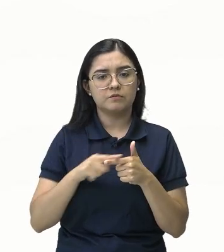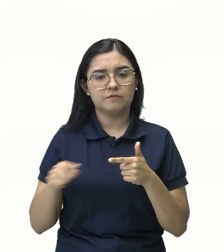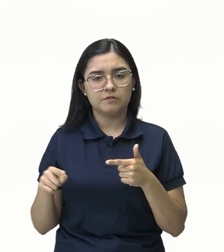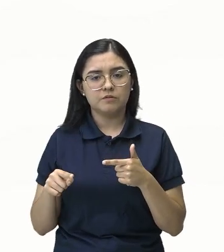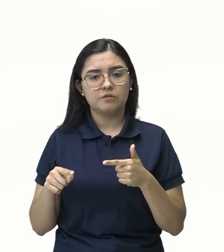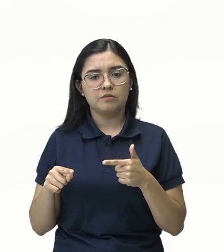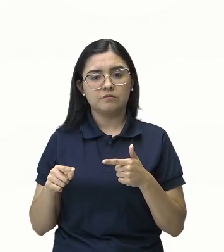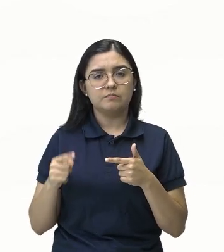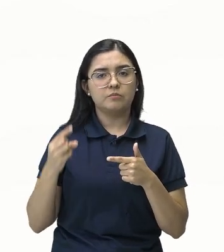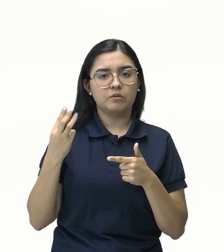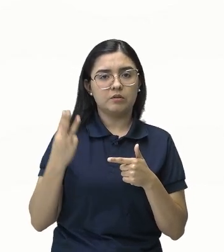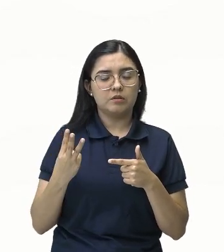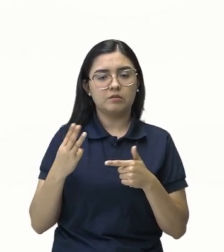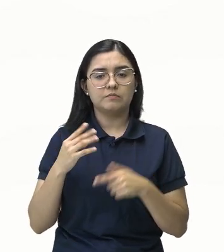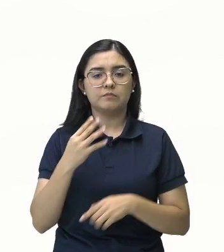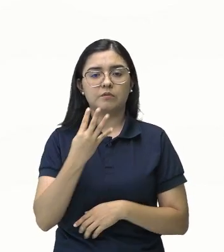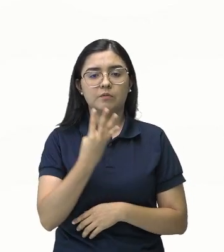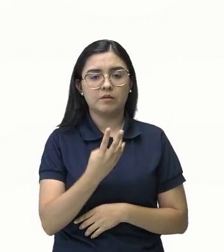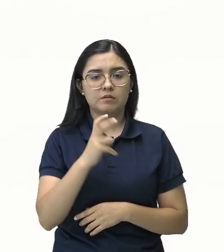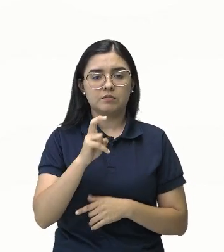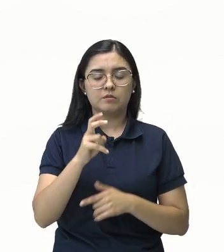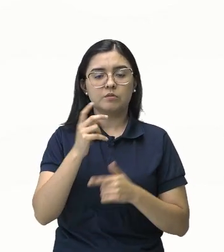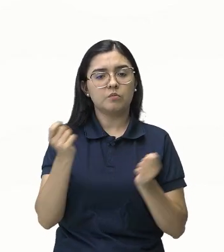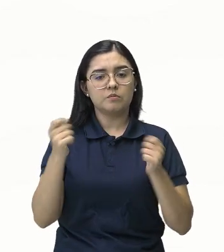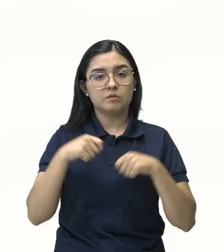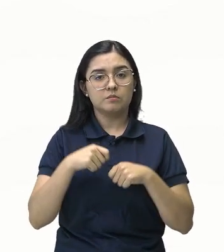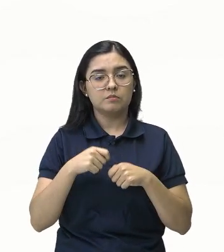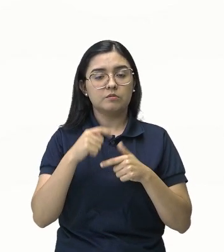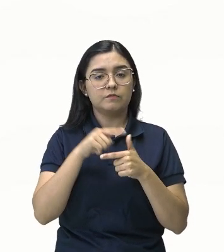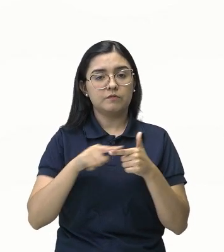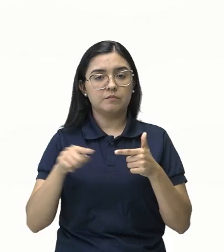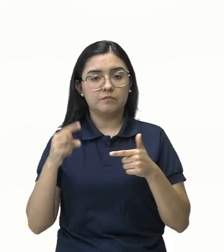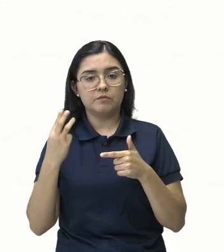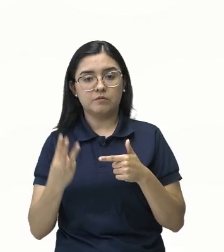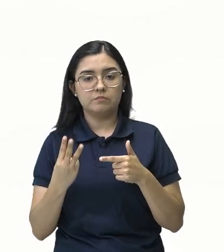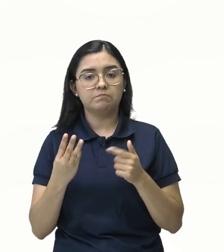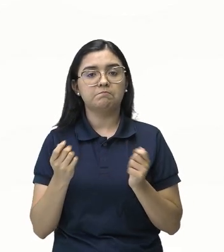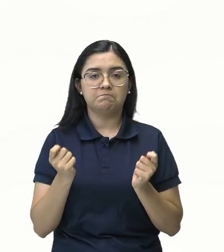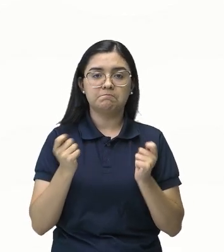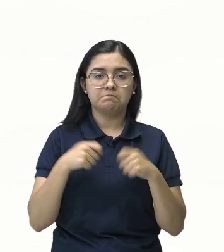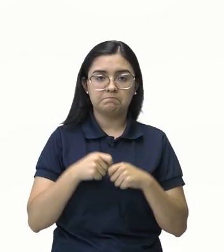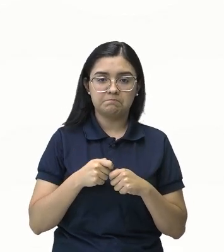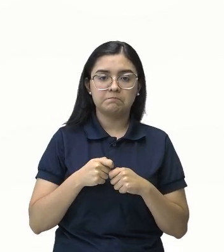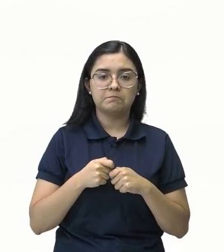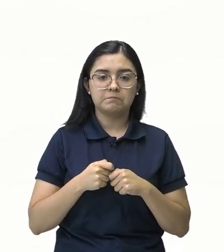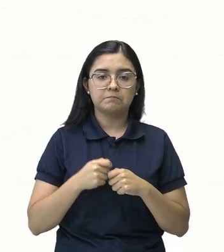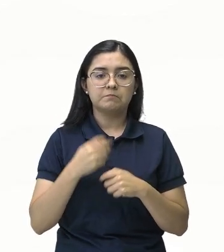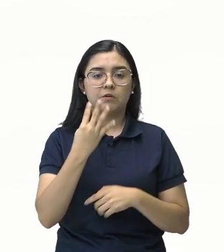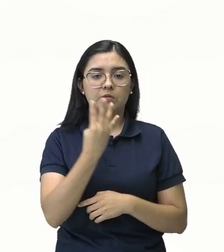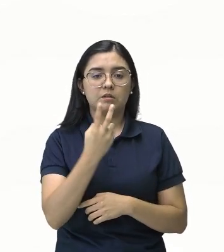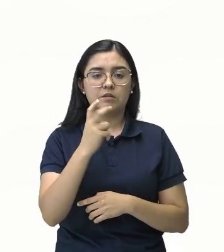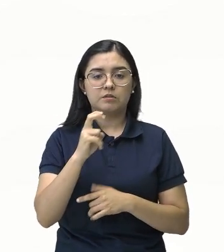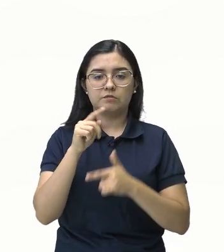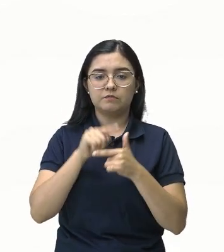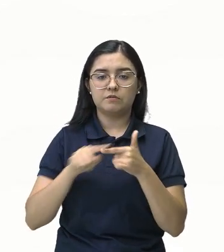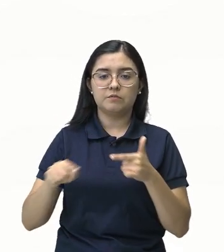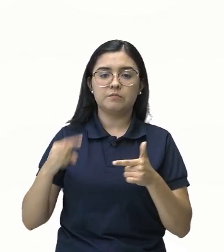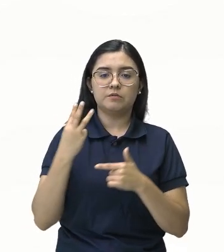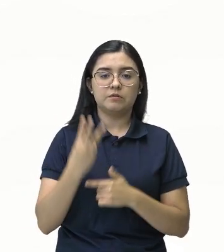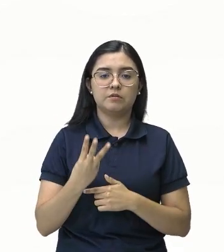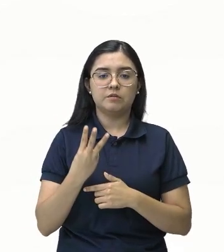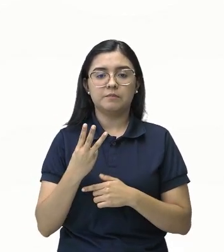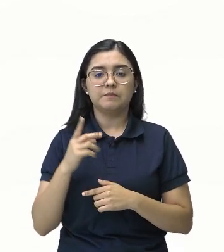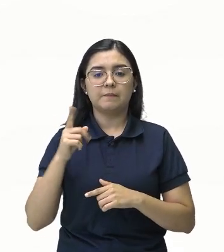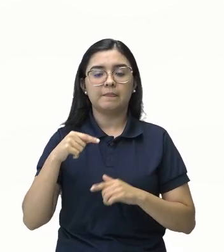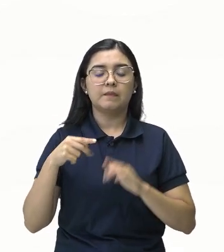por 3? 45, eu consigo dividir por 3? Claro que eu consigo. 45 dividido por 3 vai